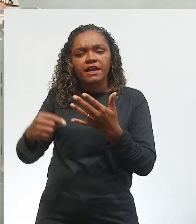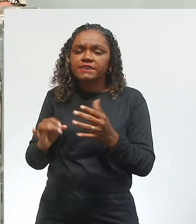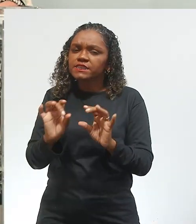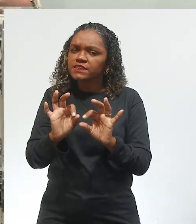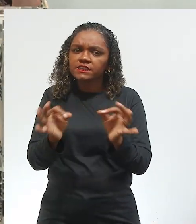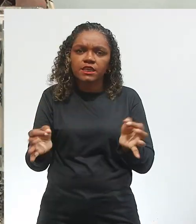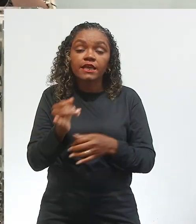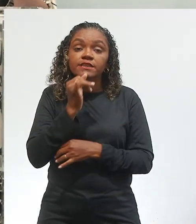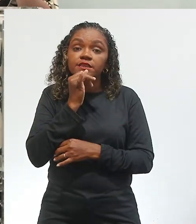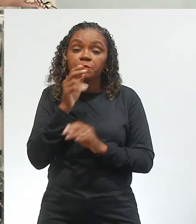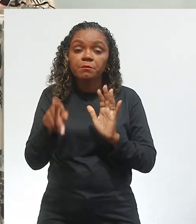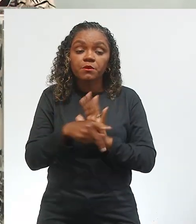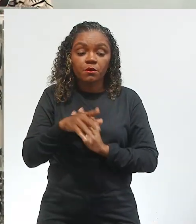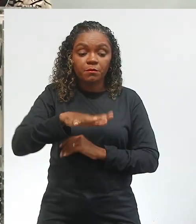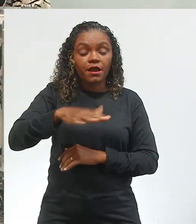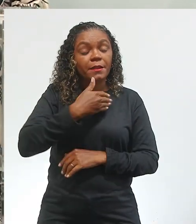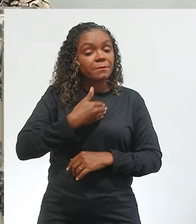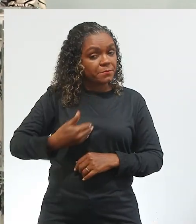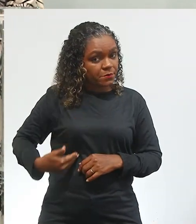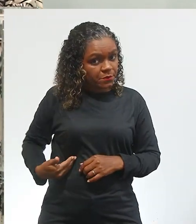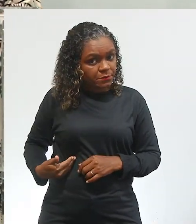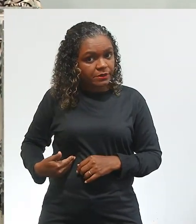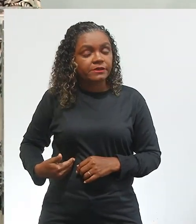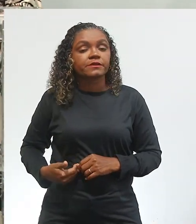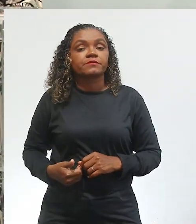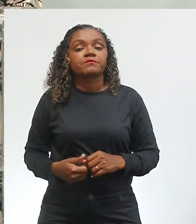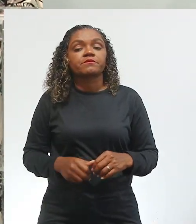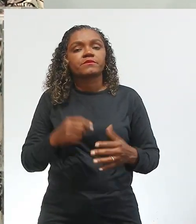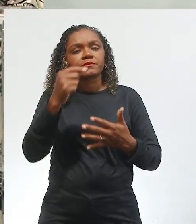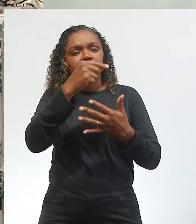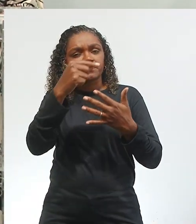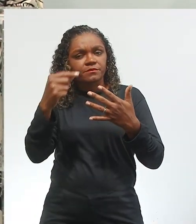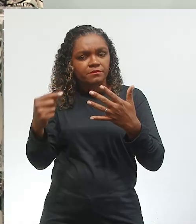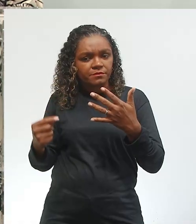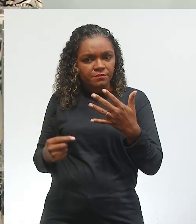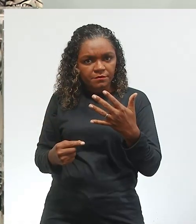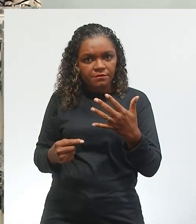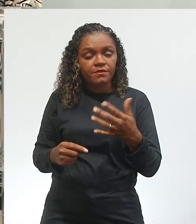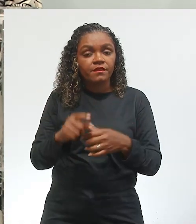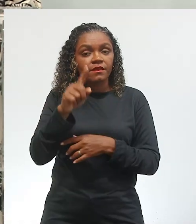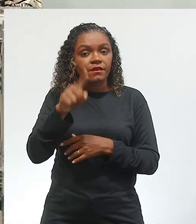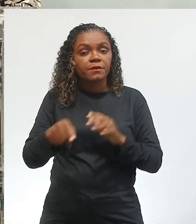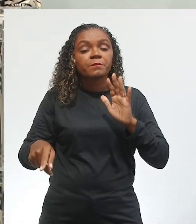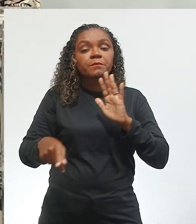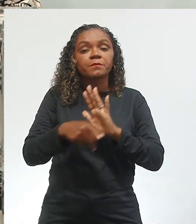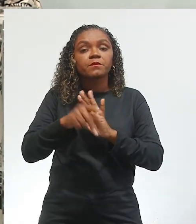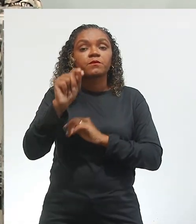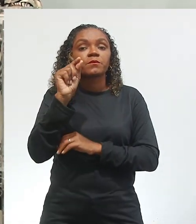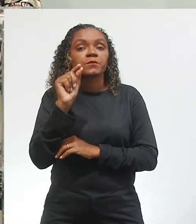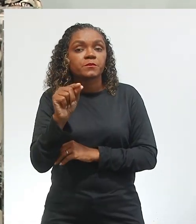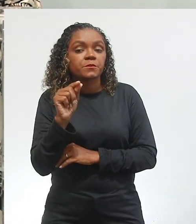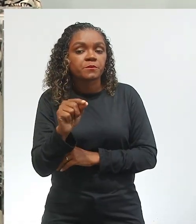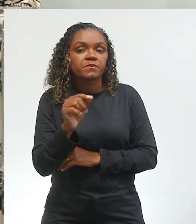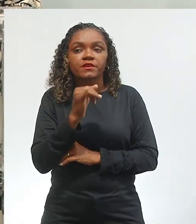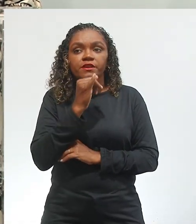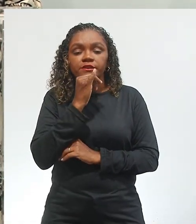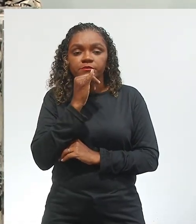identidade, né? Que são exemplos de serviços públicos, enfim. Todos esses canais,